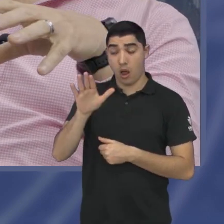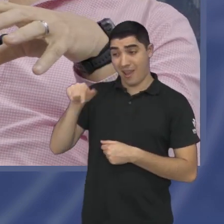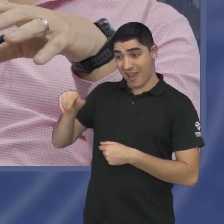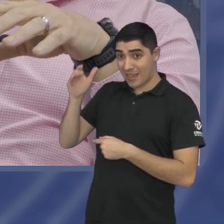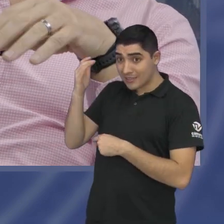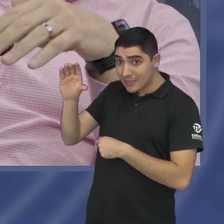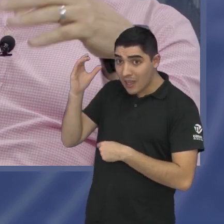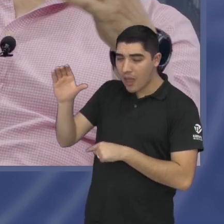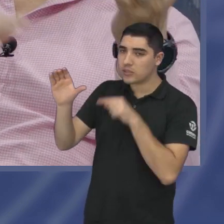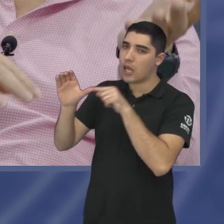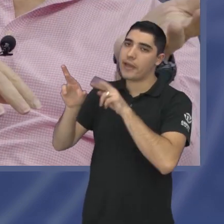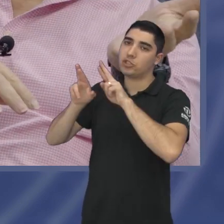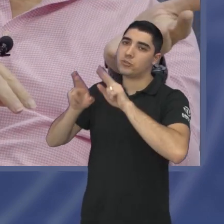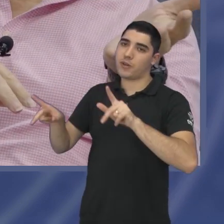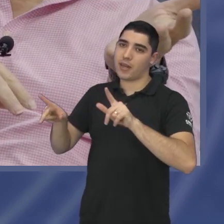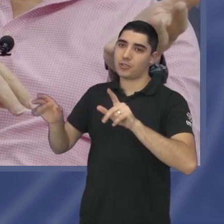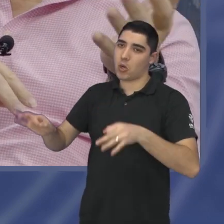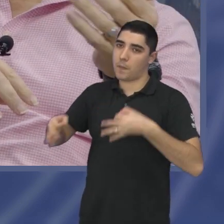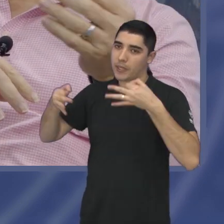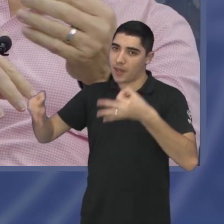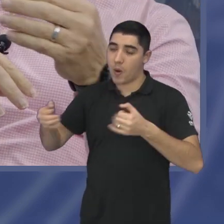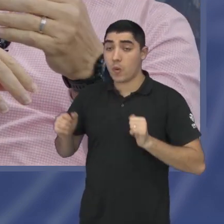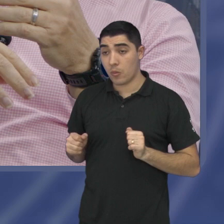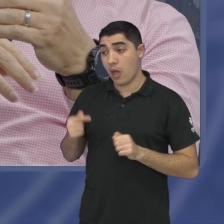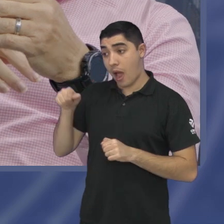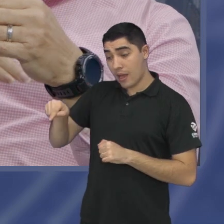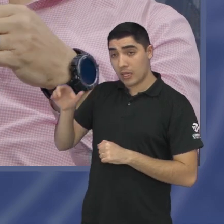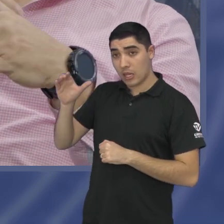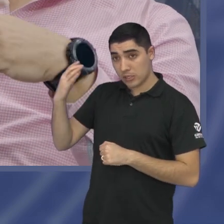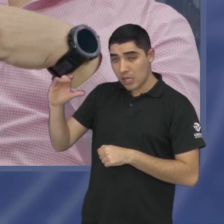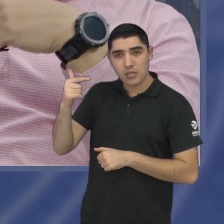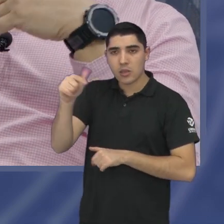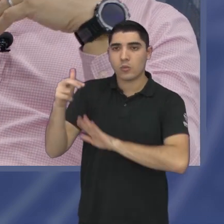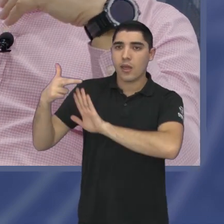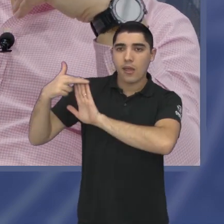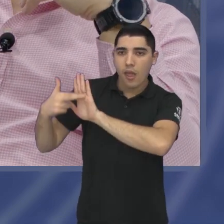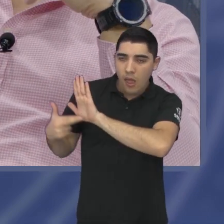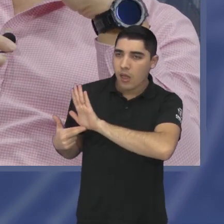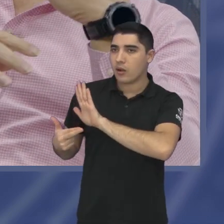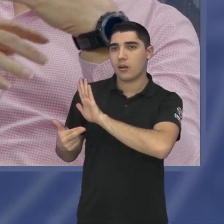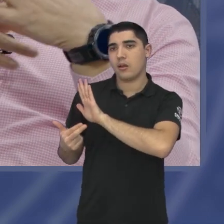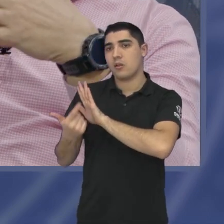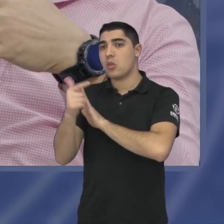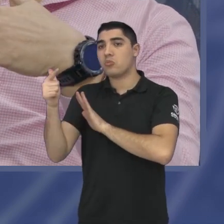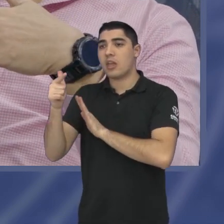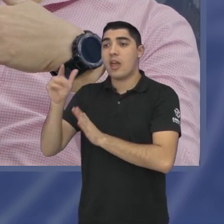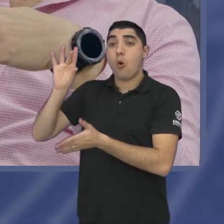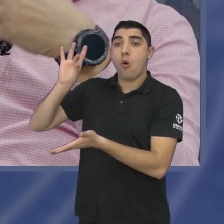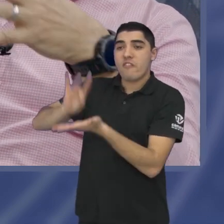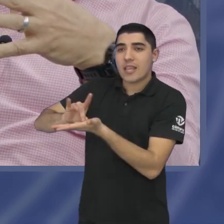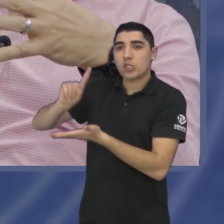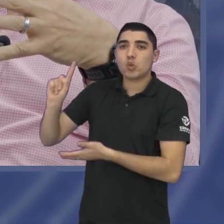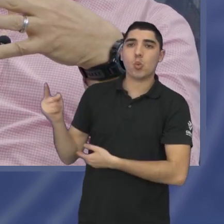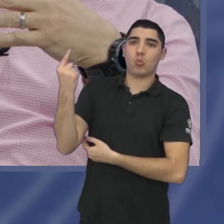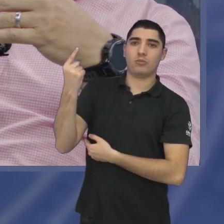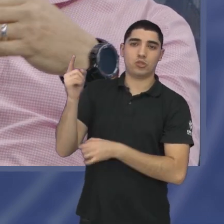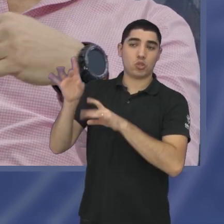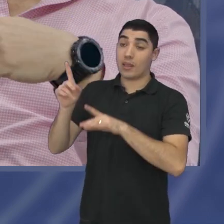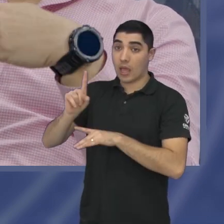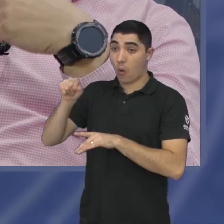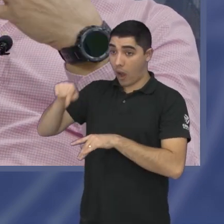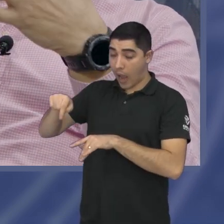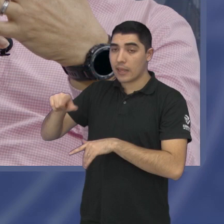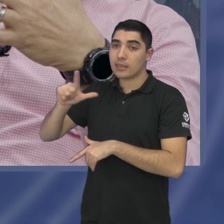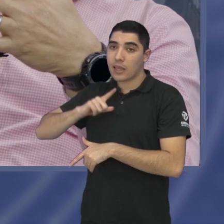diferente da ciência, que é uma forma diferente de ver o mundo, onde não existem dogmas e onde não existem verdades absolutas. Elas vão